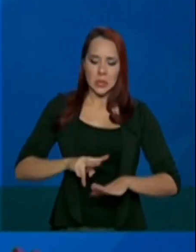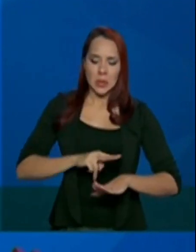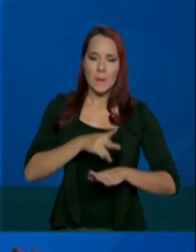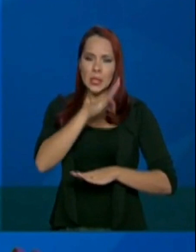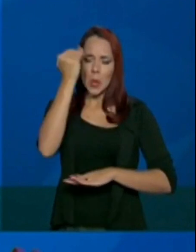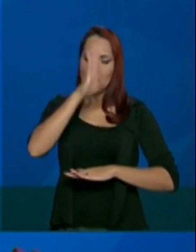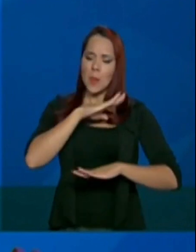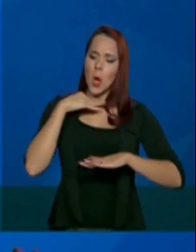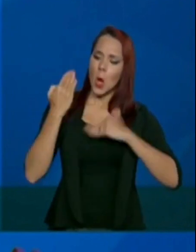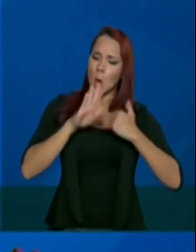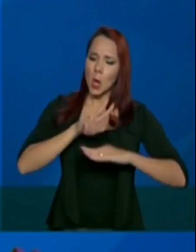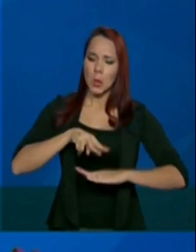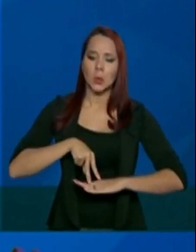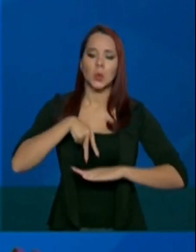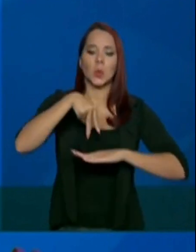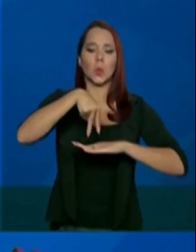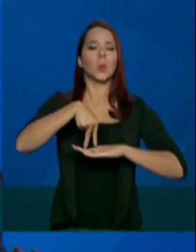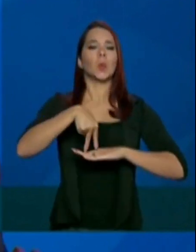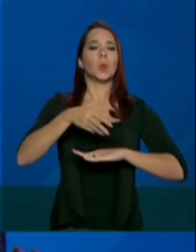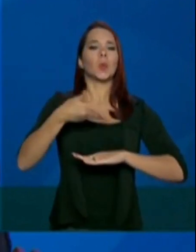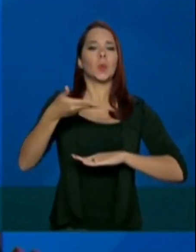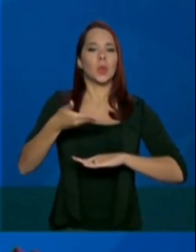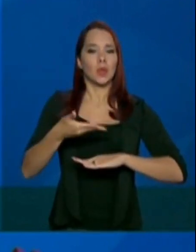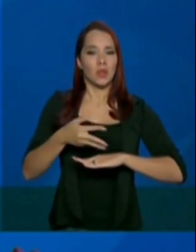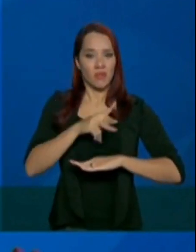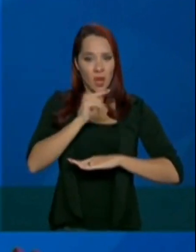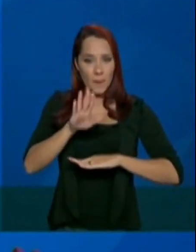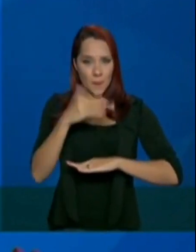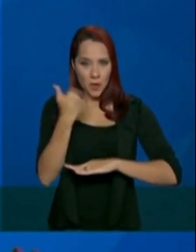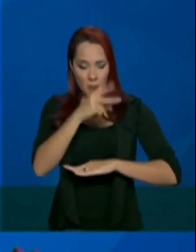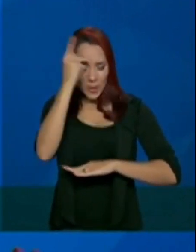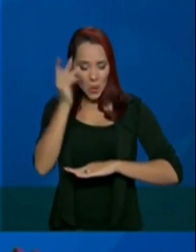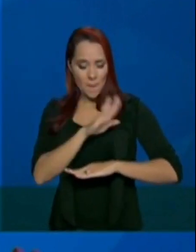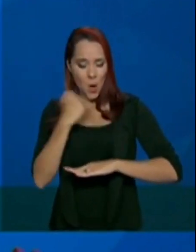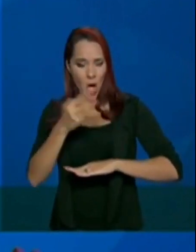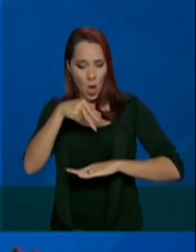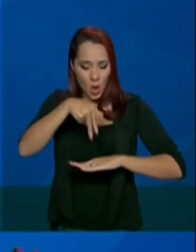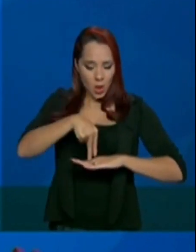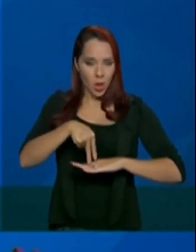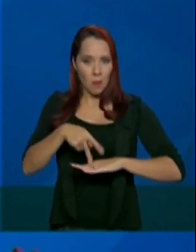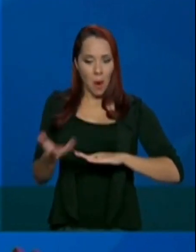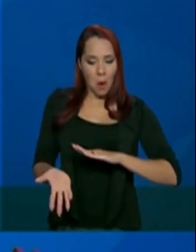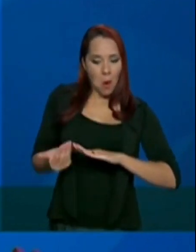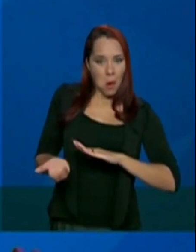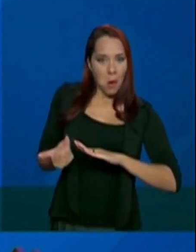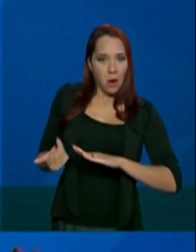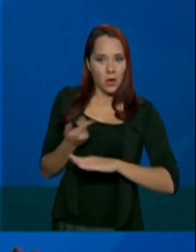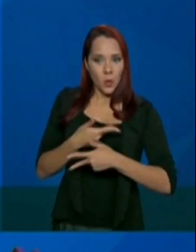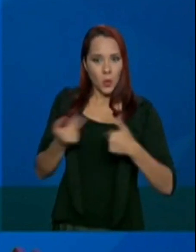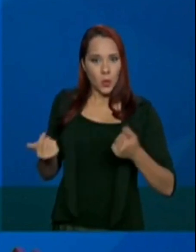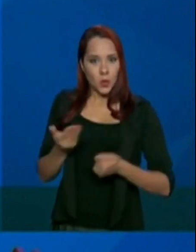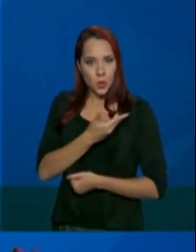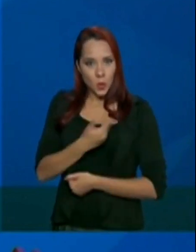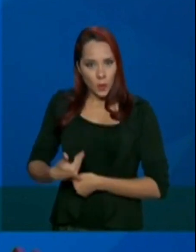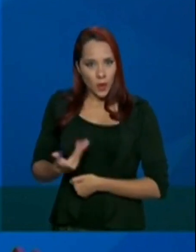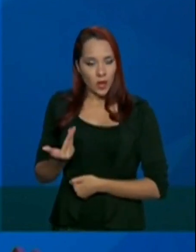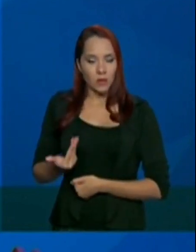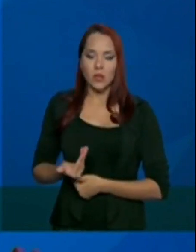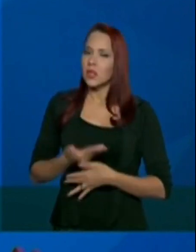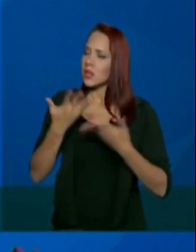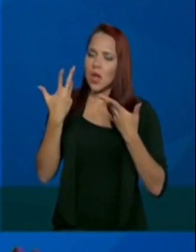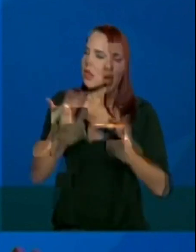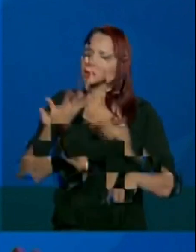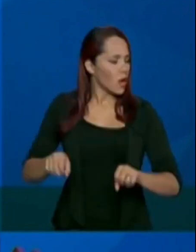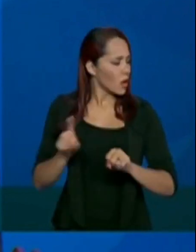palante nós vamos subir em cadáveres para arrancar recurso do governo é isso aí na